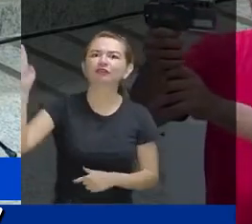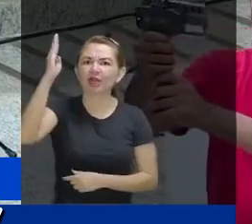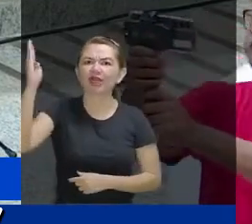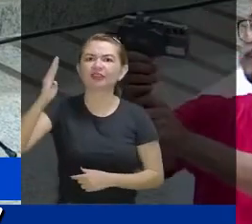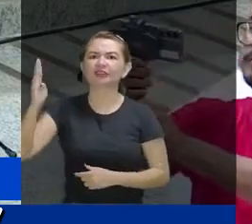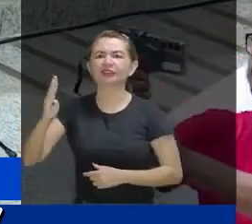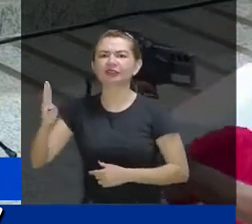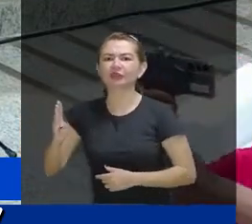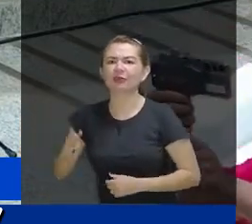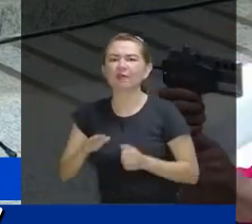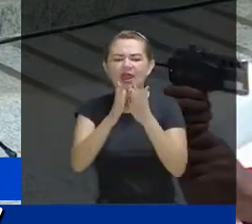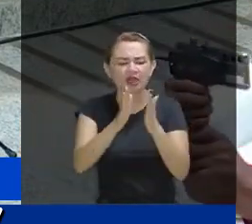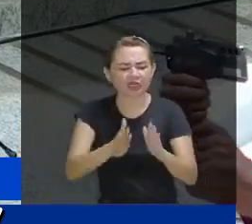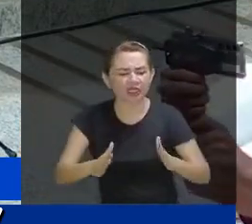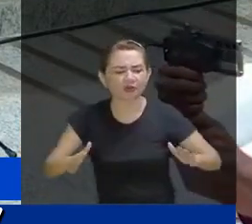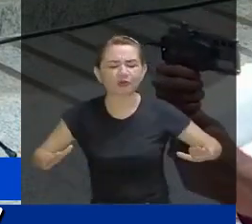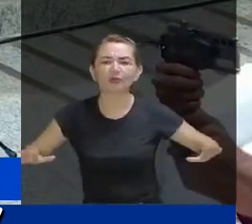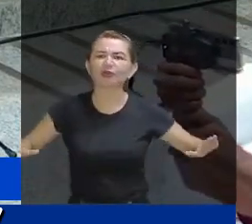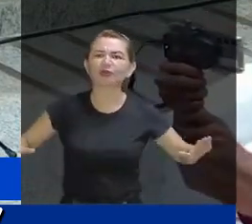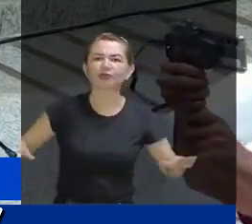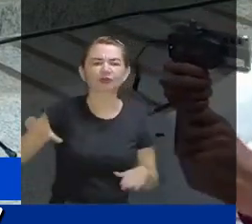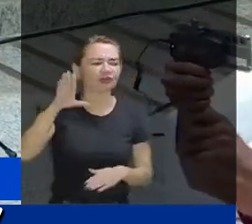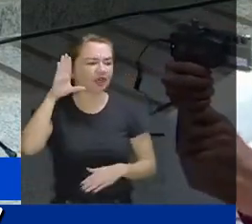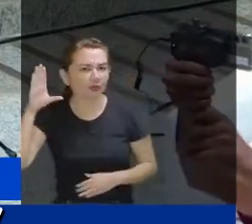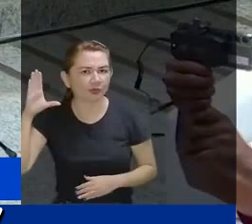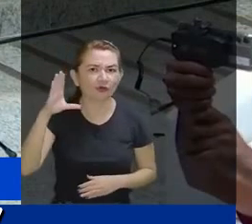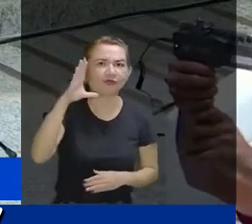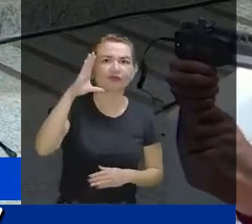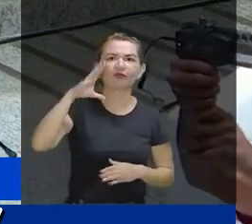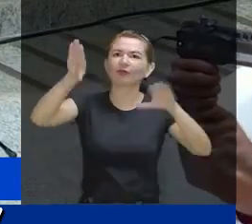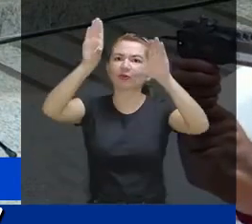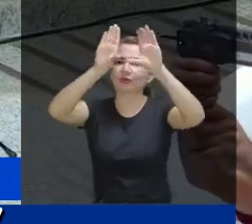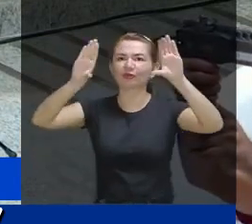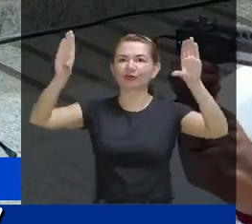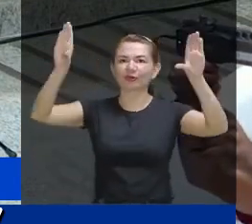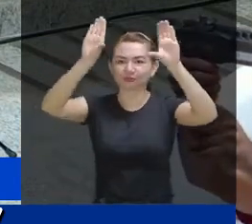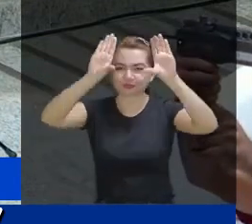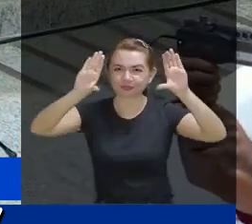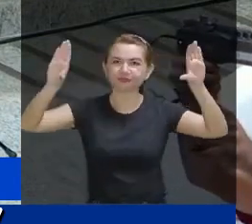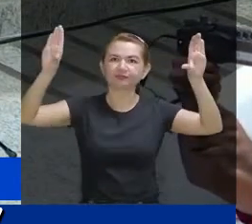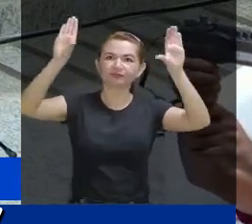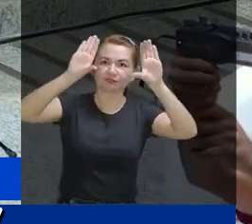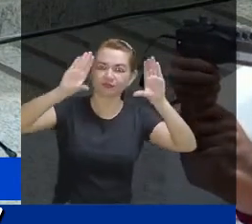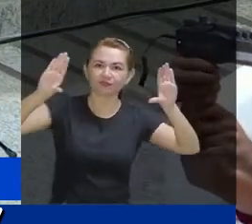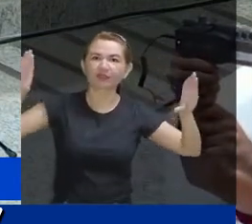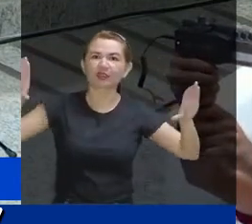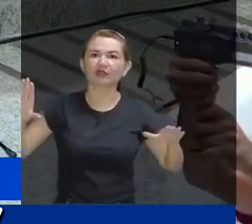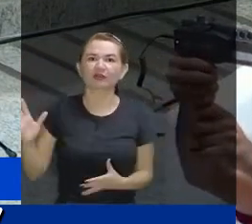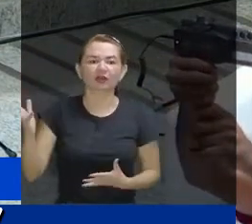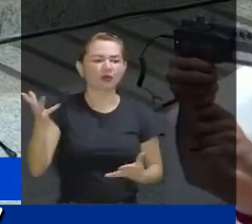esplêndido, ao som do mar e à luz do céu profundo,